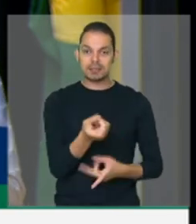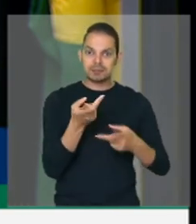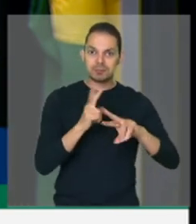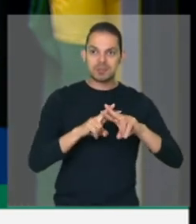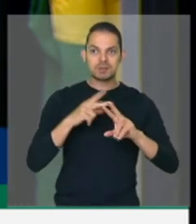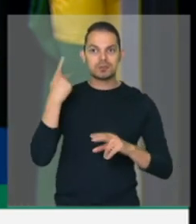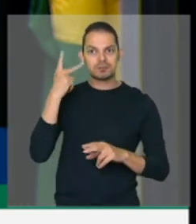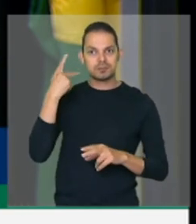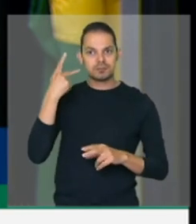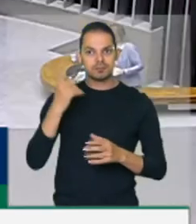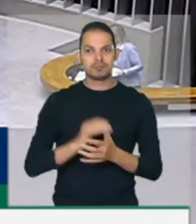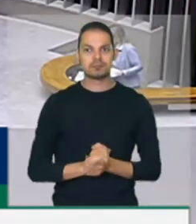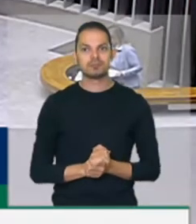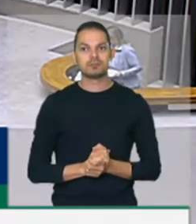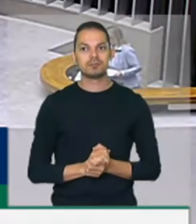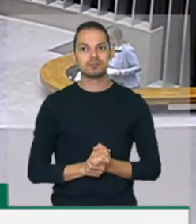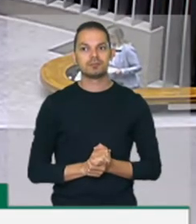parlamentares.